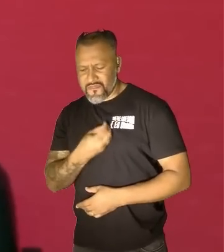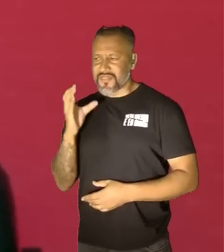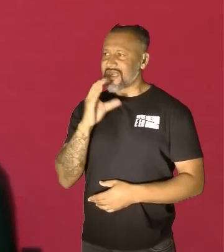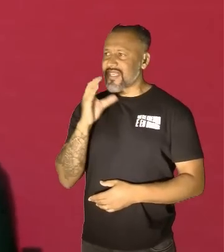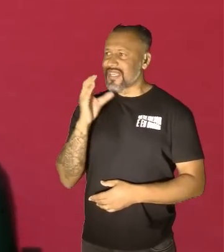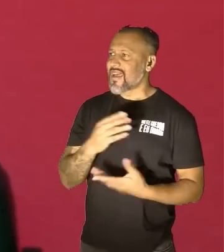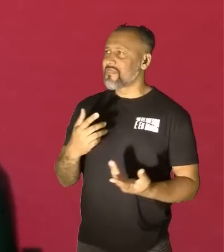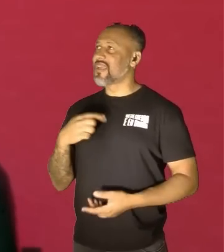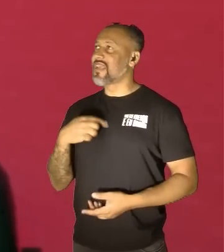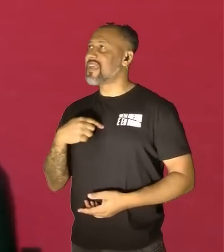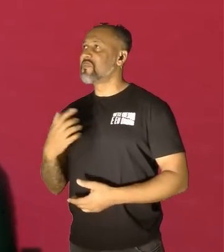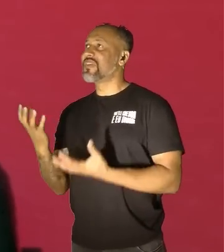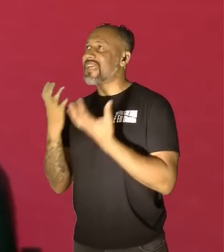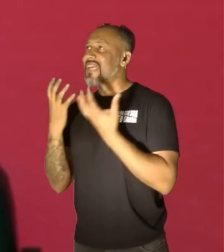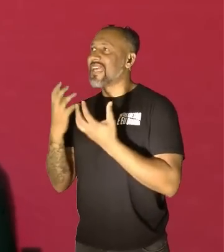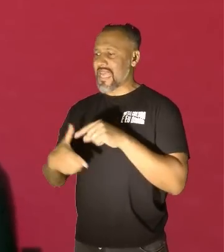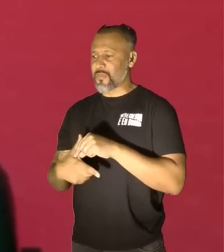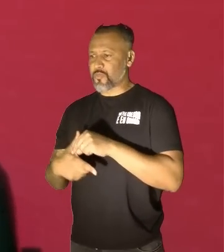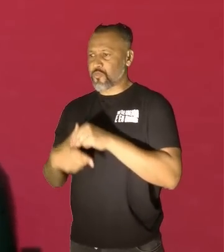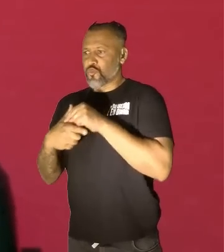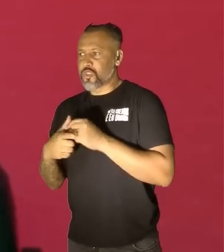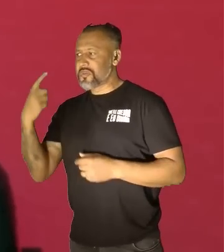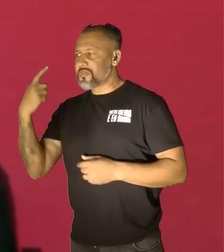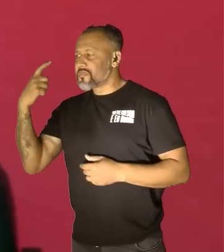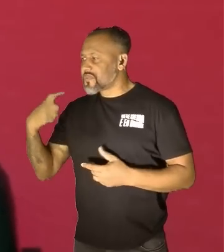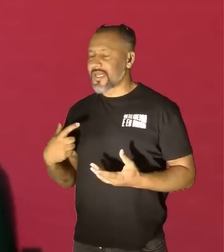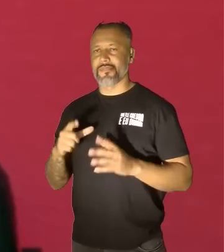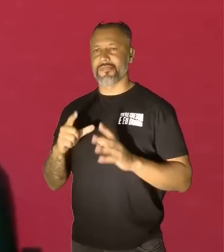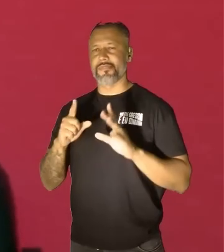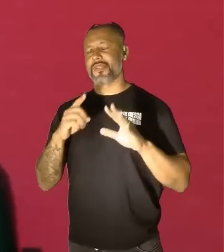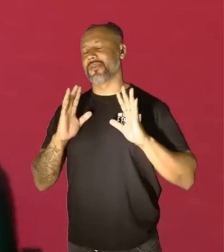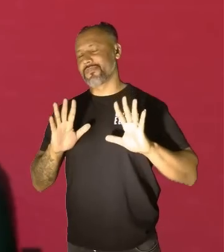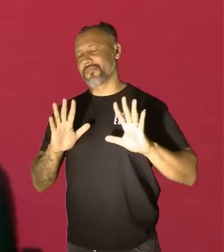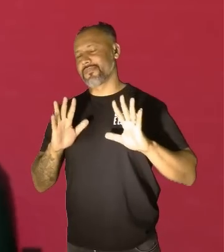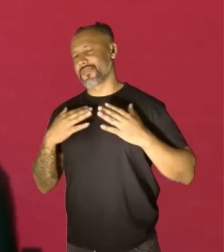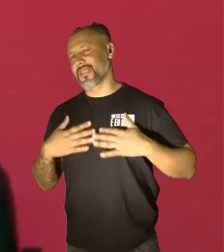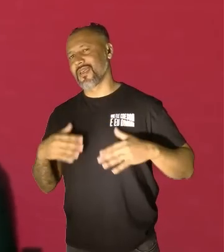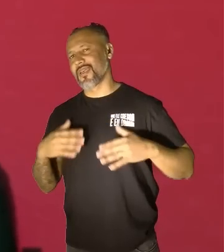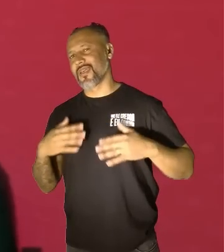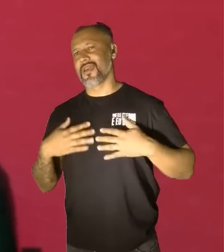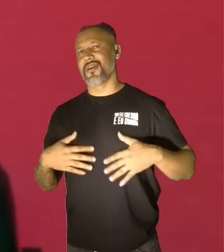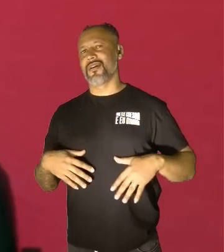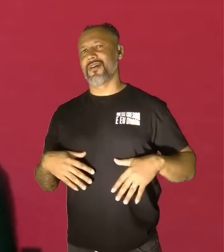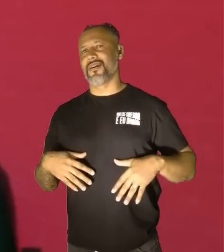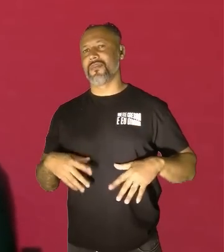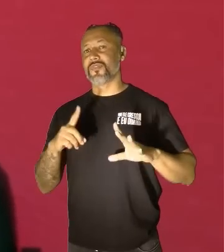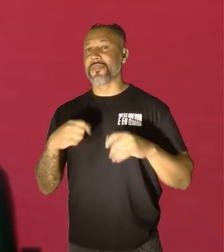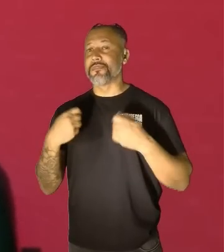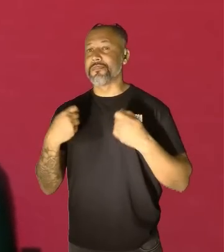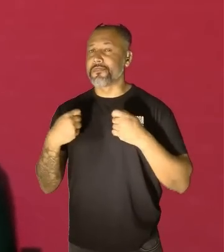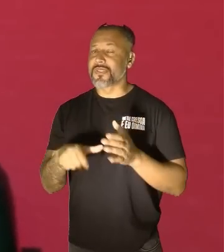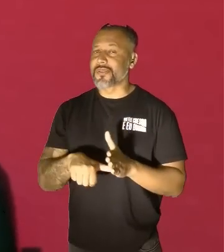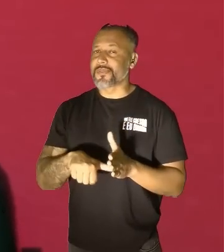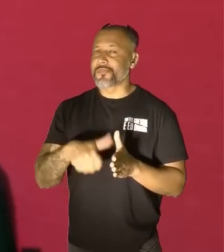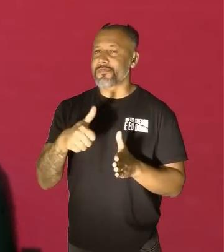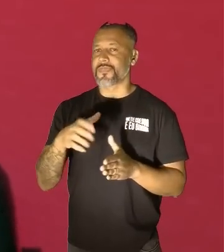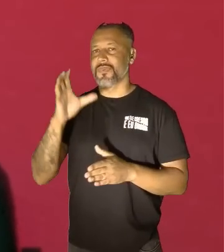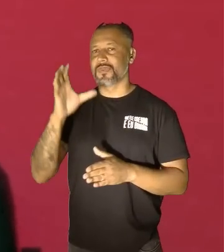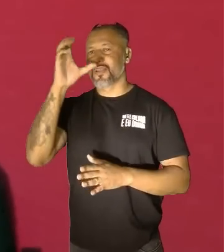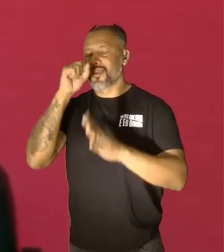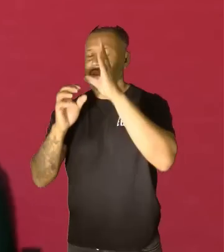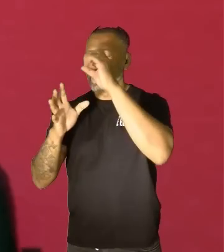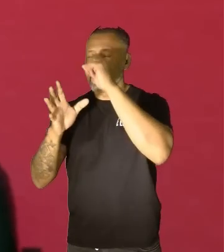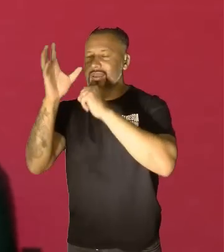tenha pressa para ganhar independência. Se você está chegando agora na presença de Deus e você está na fase da amamentação, curta essa